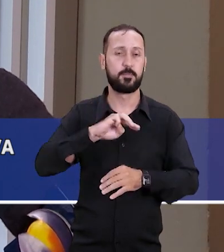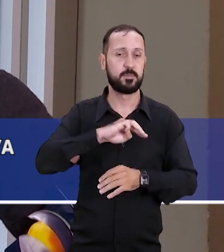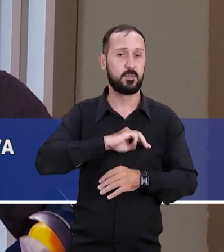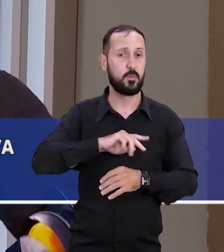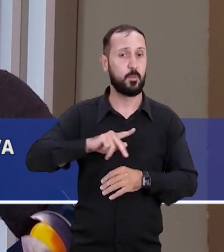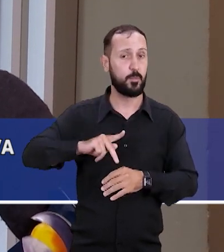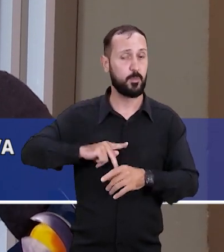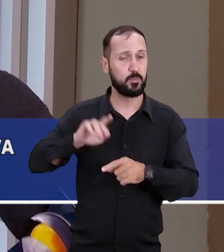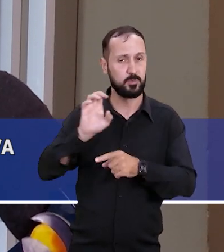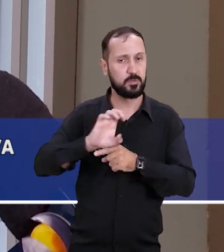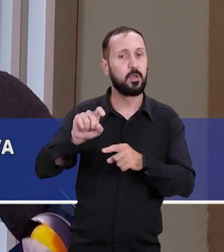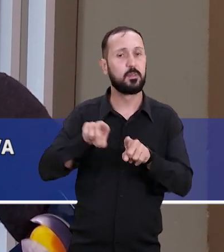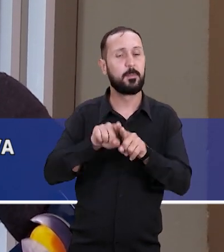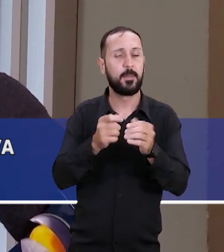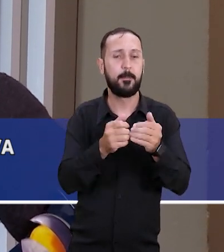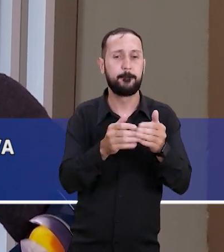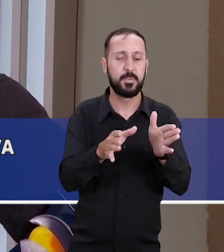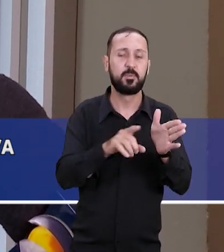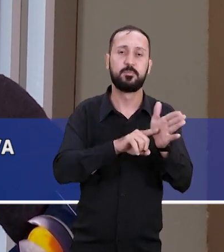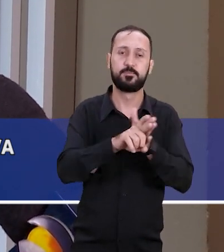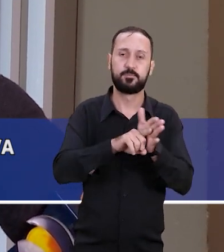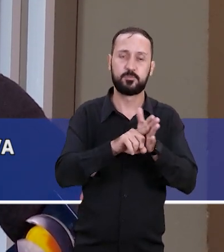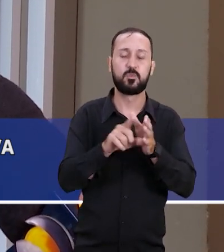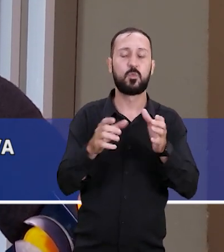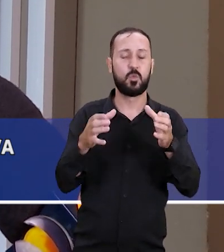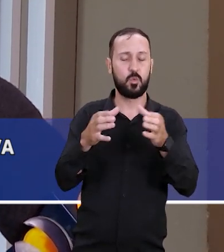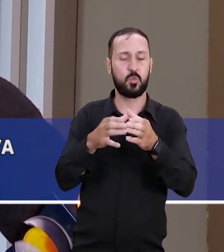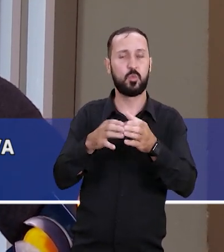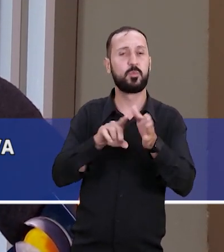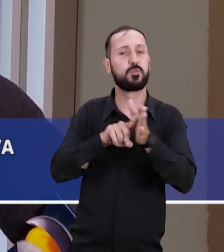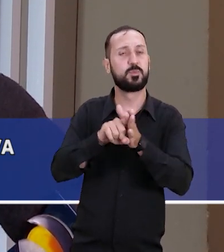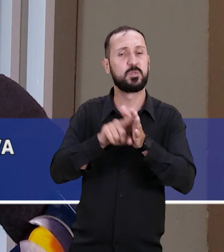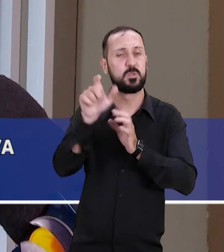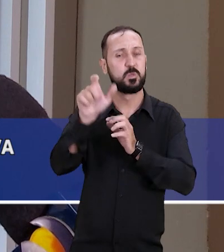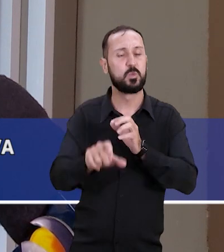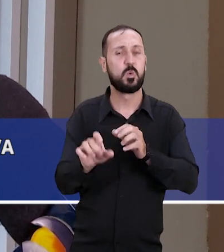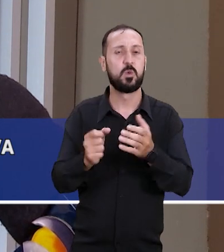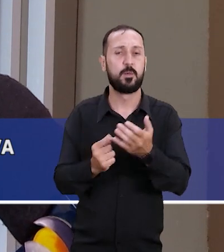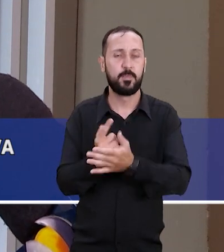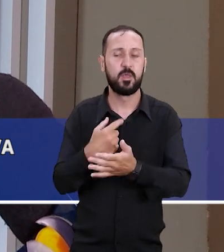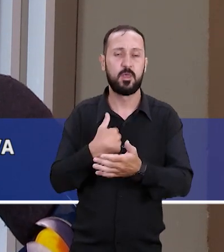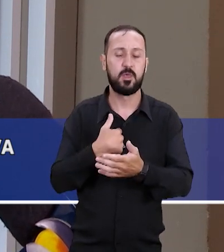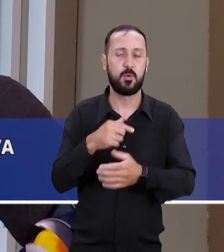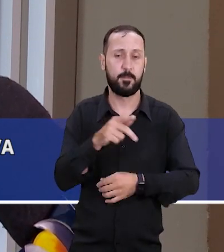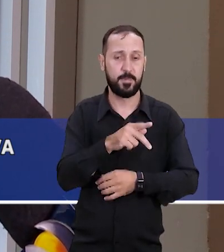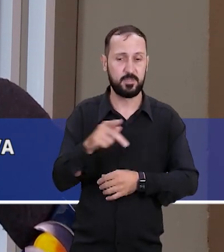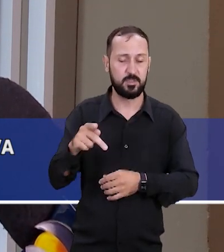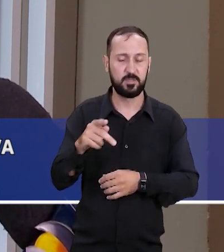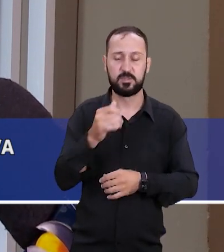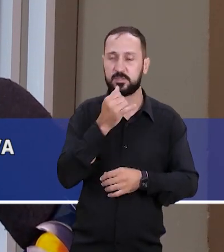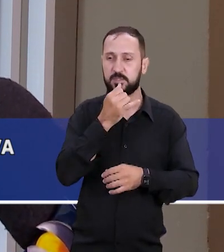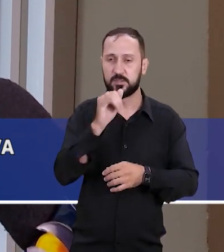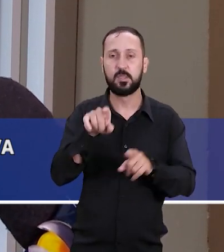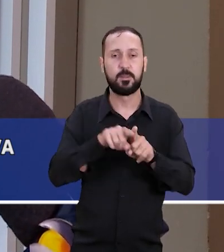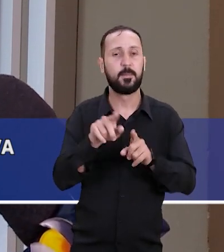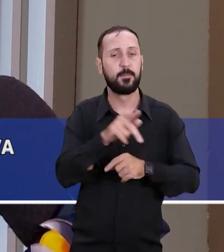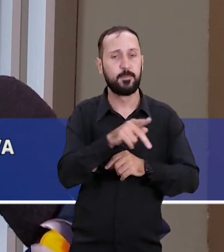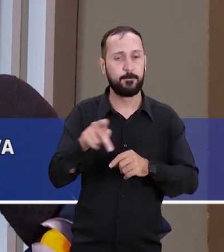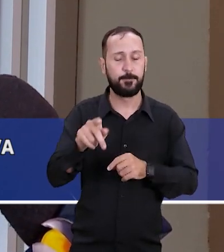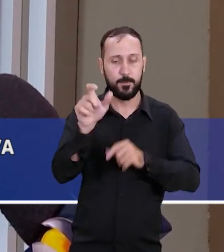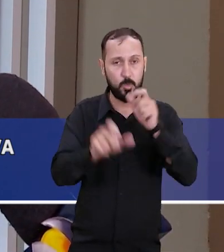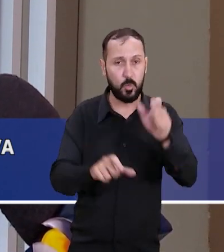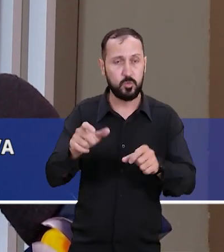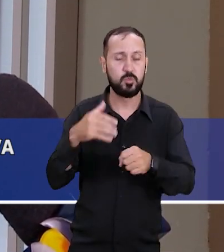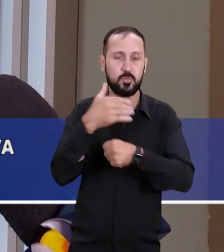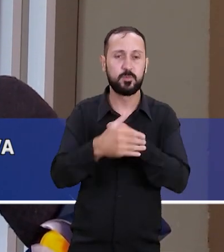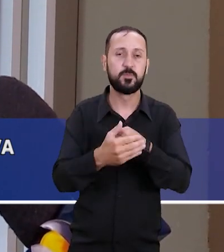Estamos em contato com o Ministério Público Estadual, que abriu um procedimento, a Promotoria de Defesa do Consumidor. Eu, além de presidente da CPI da Energisa,